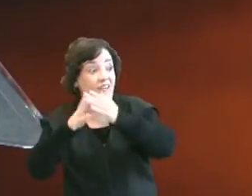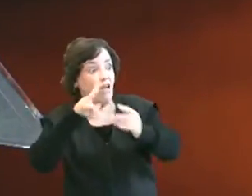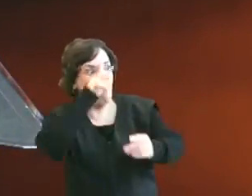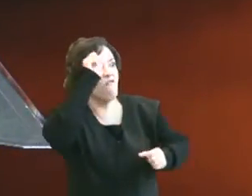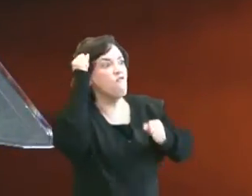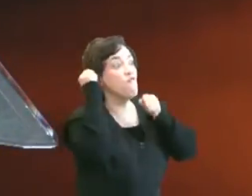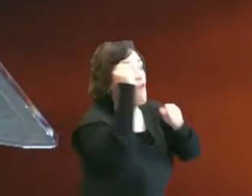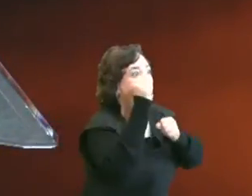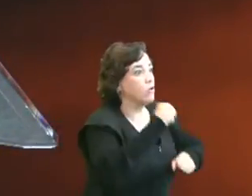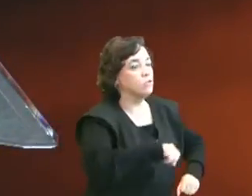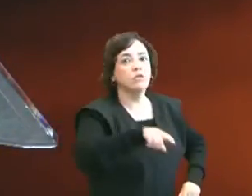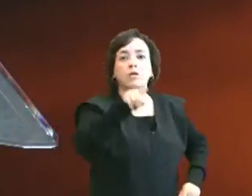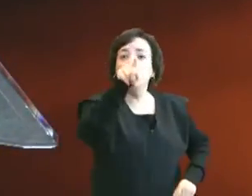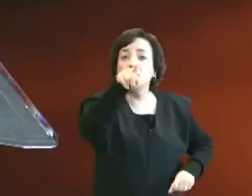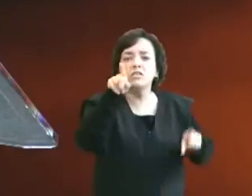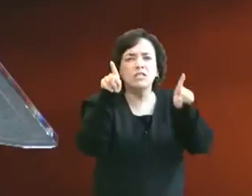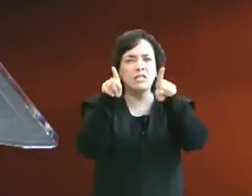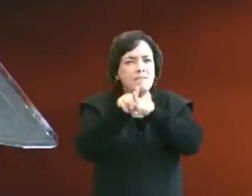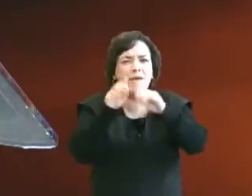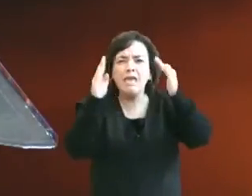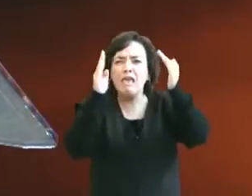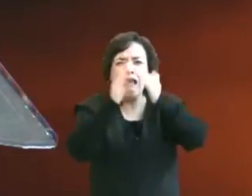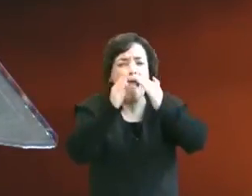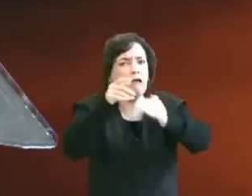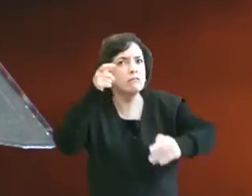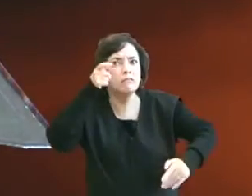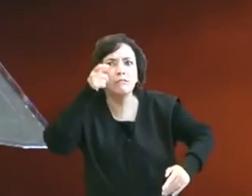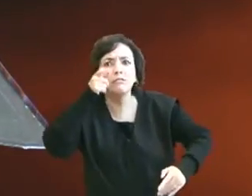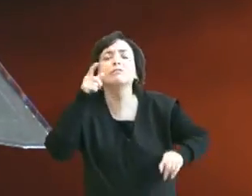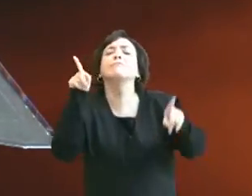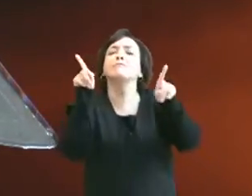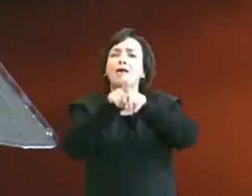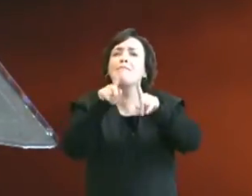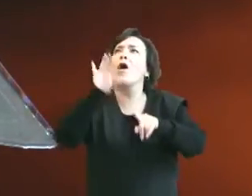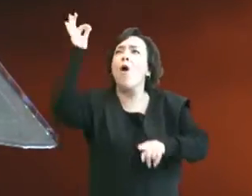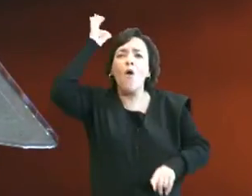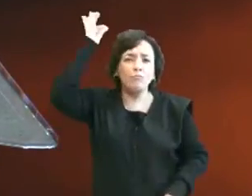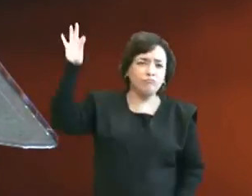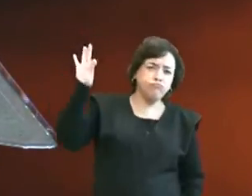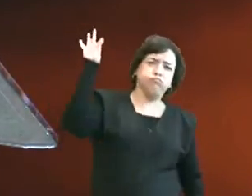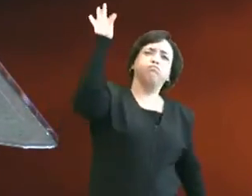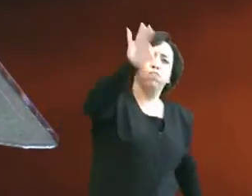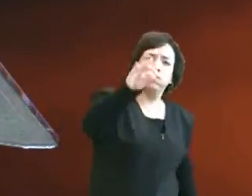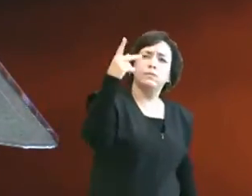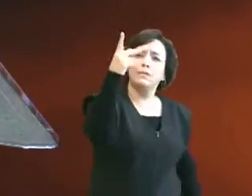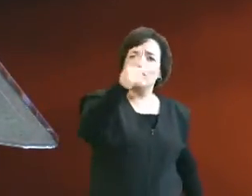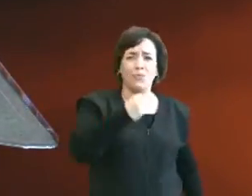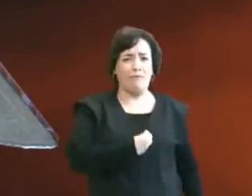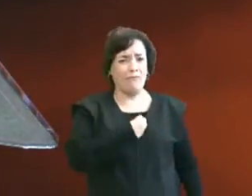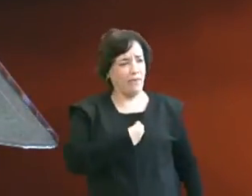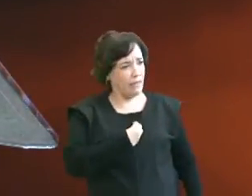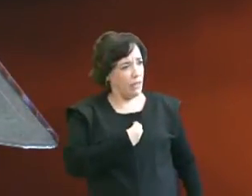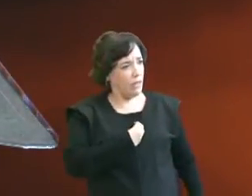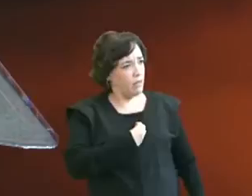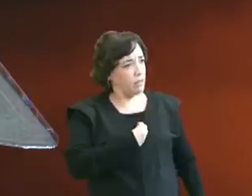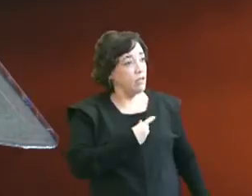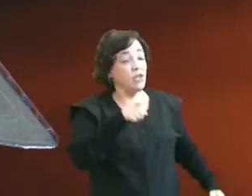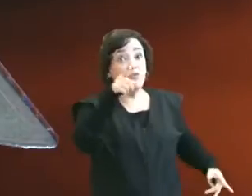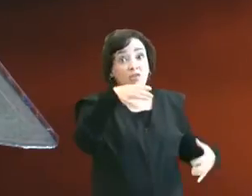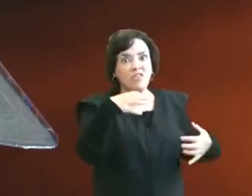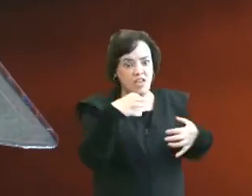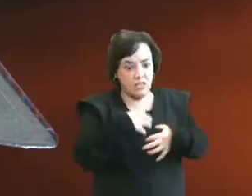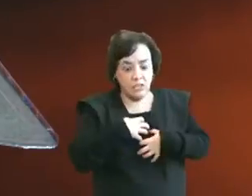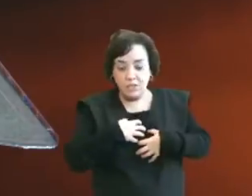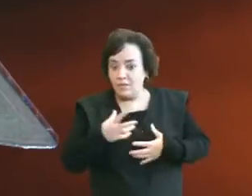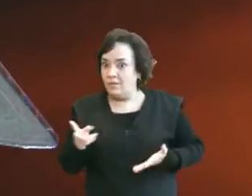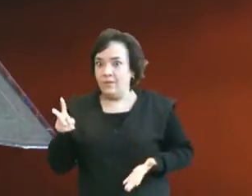soprar, e quando ele alcançar, ele te envolver, você vai